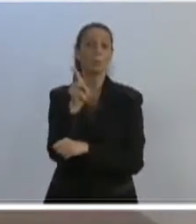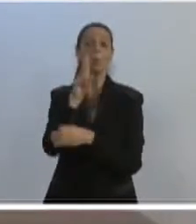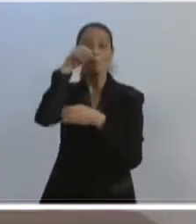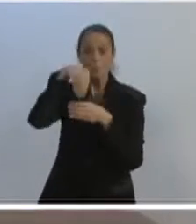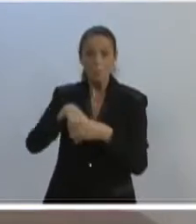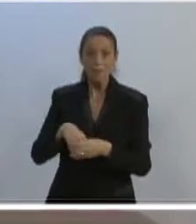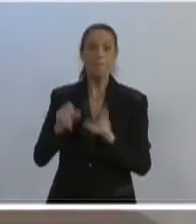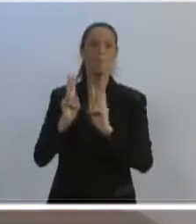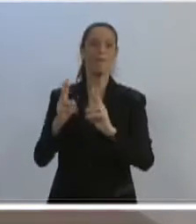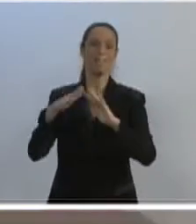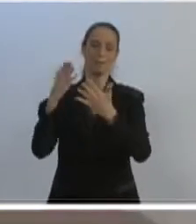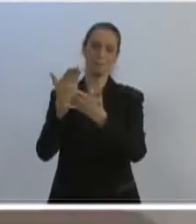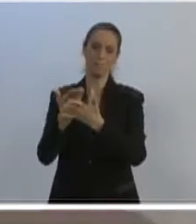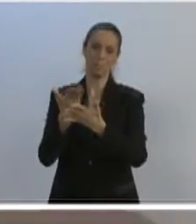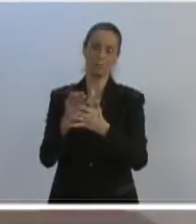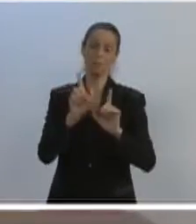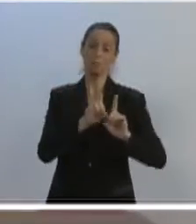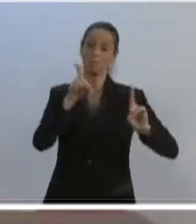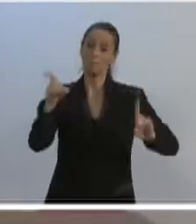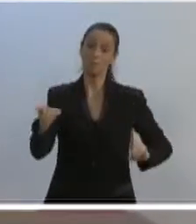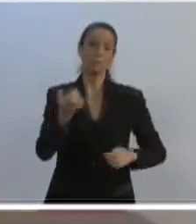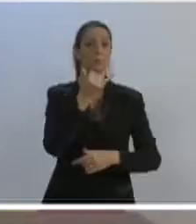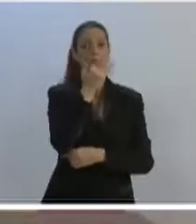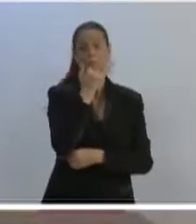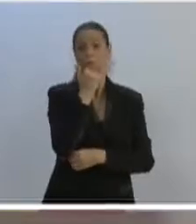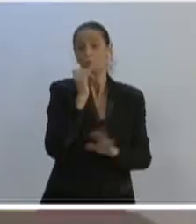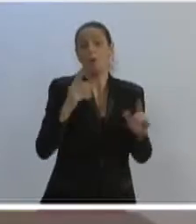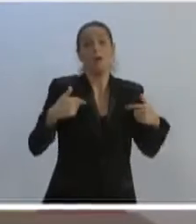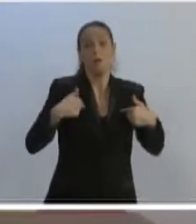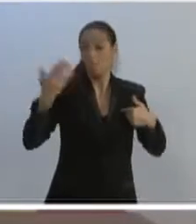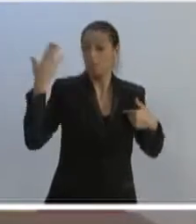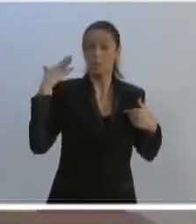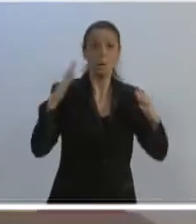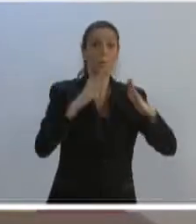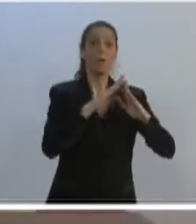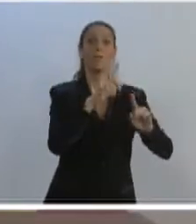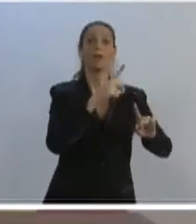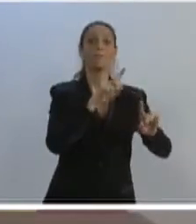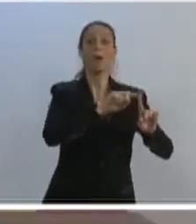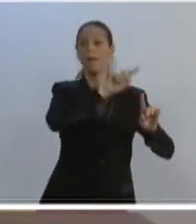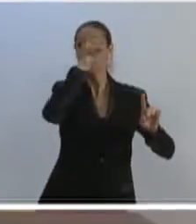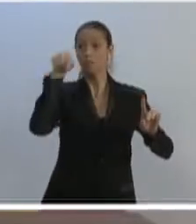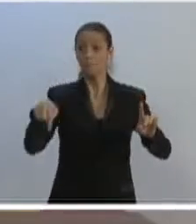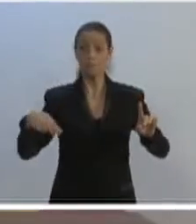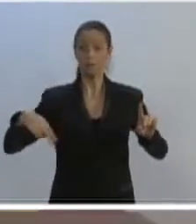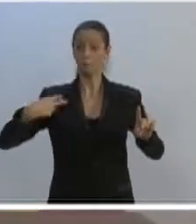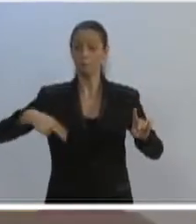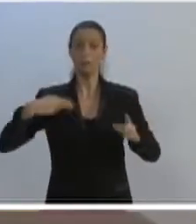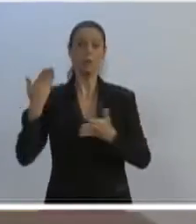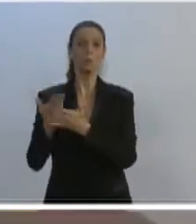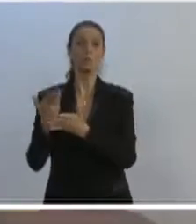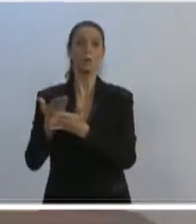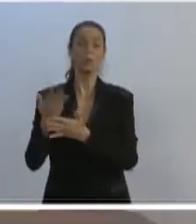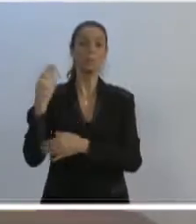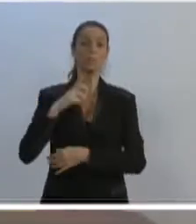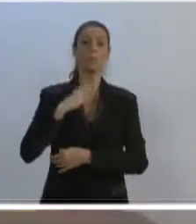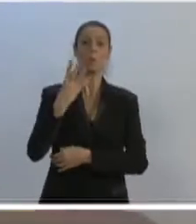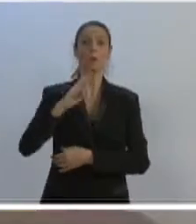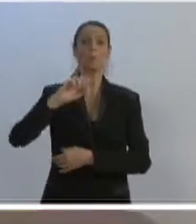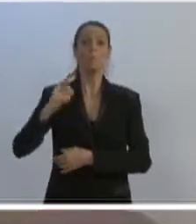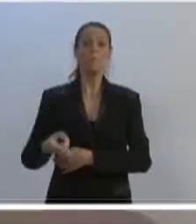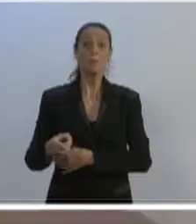E distância não é nada. Eu morava em Gaspar quando era criança e vinha estudar aqui no Pedro II, quando tinha 4.000 alunos e hoje tem